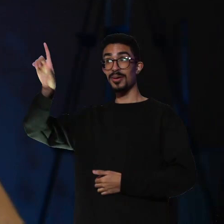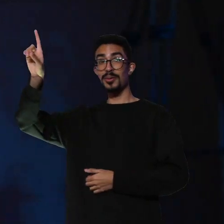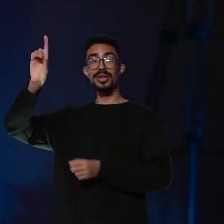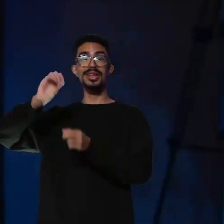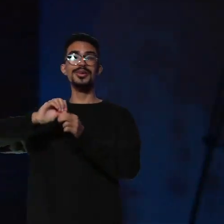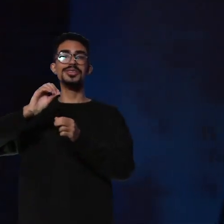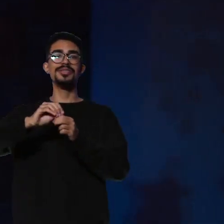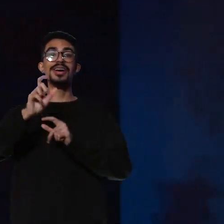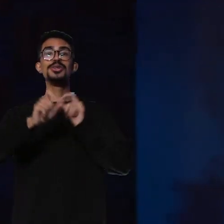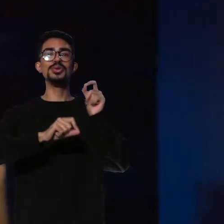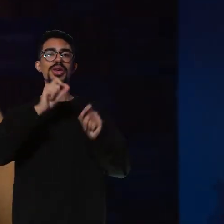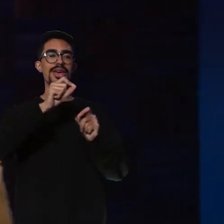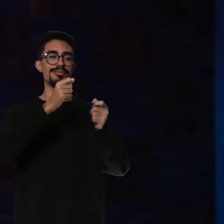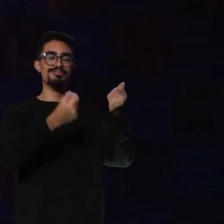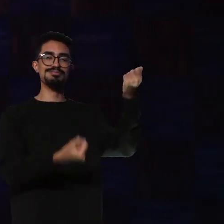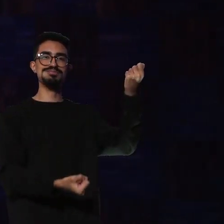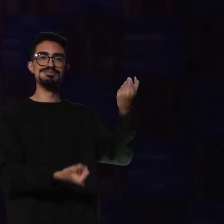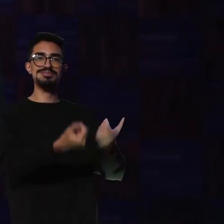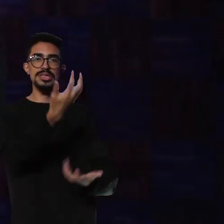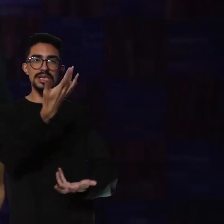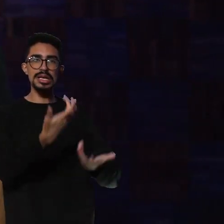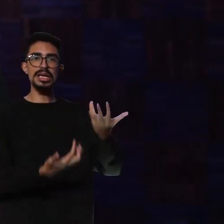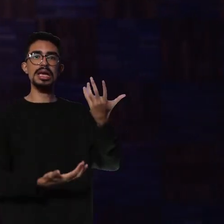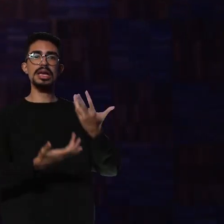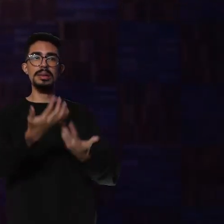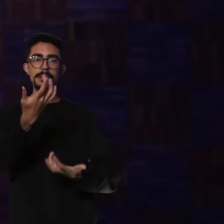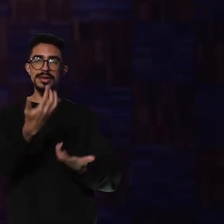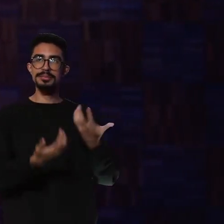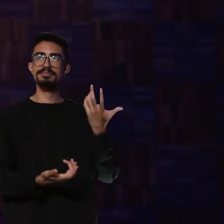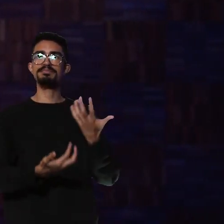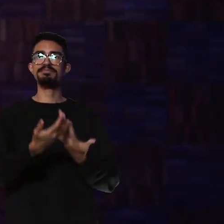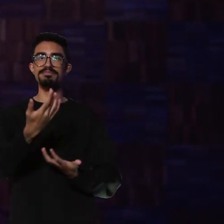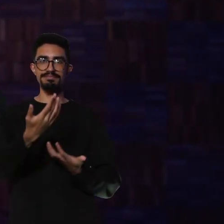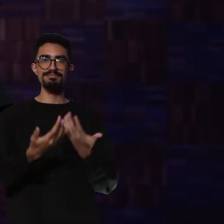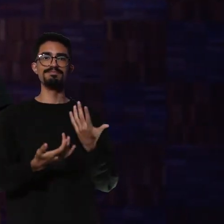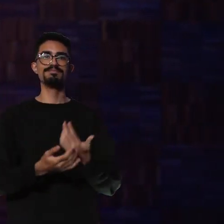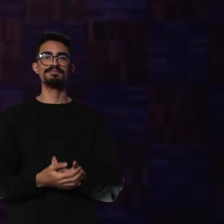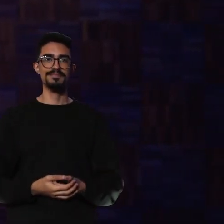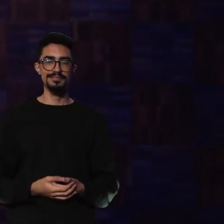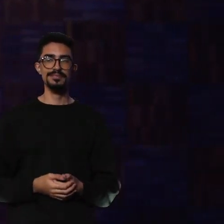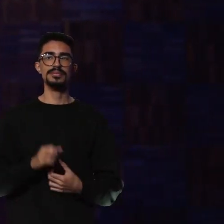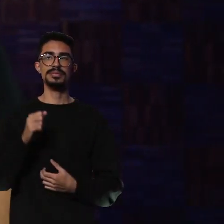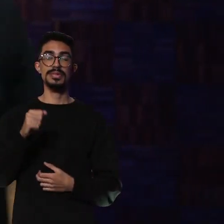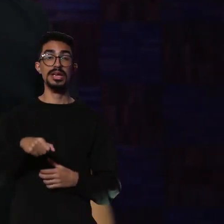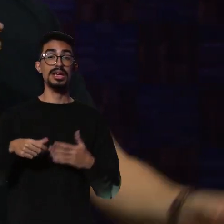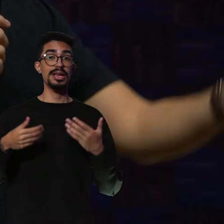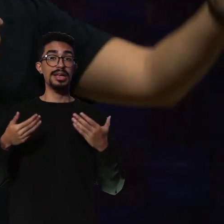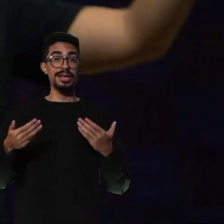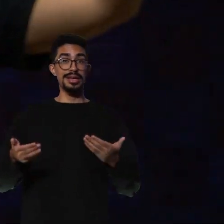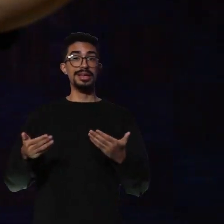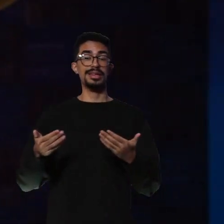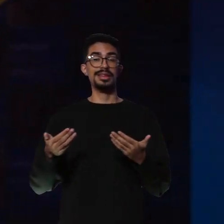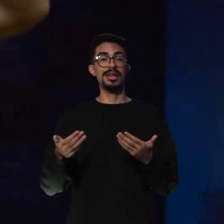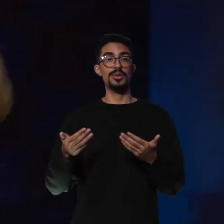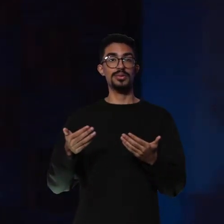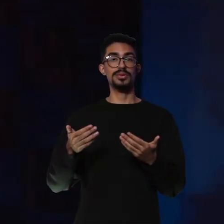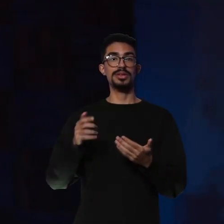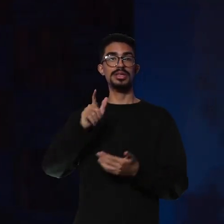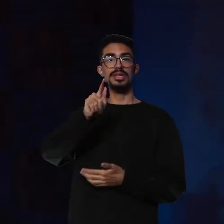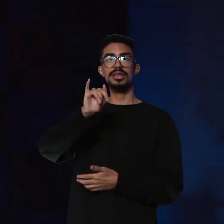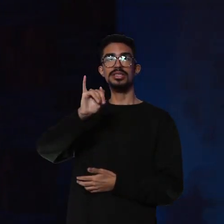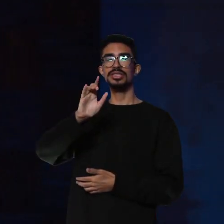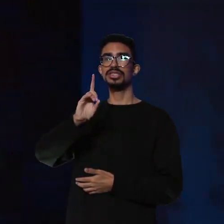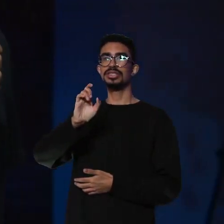e ele vai agora entender a direção do alto. Ele levanta um exército de mais de 30 mil homens, mas o Senhor traz um